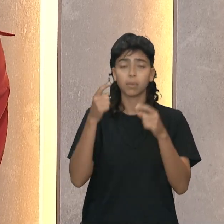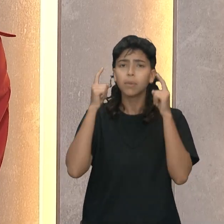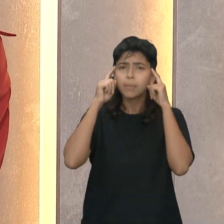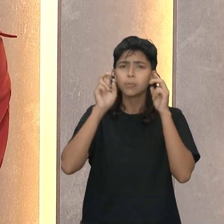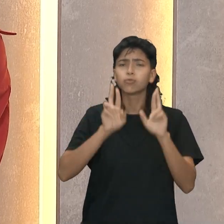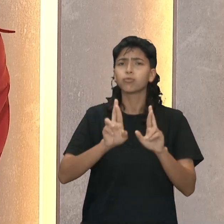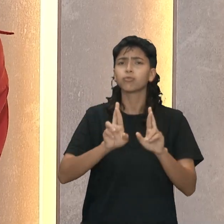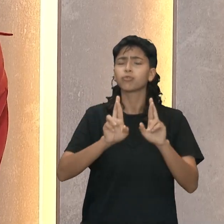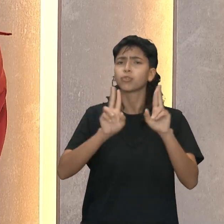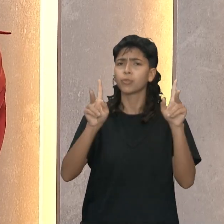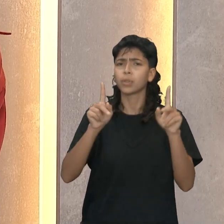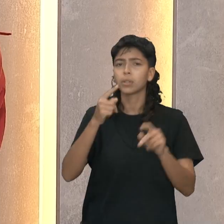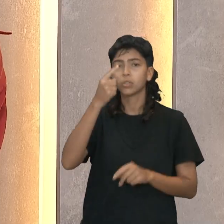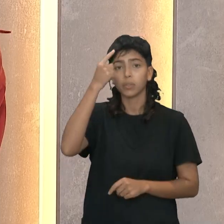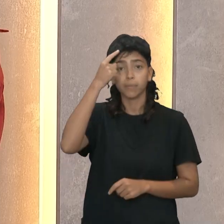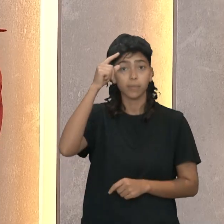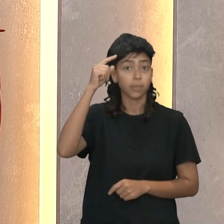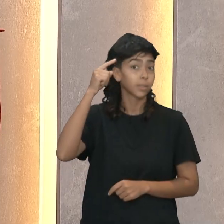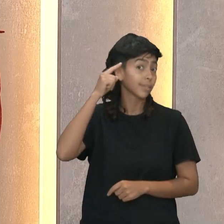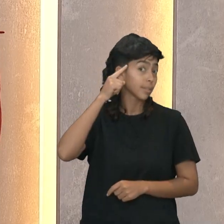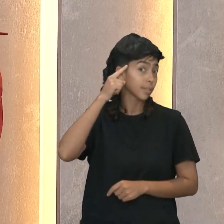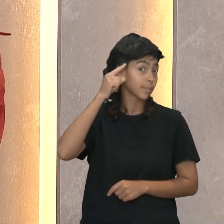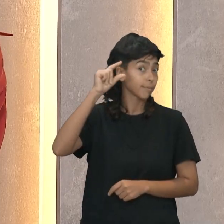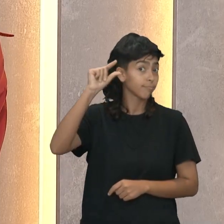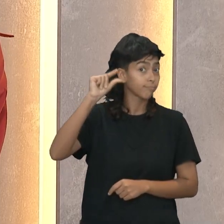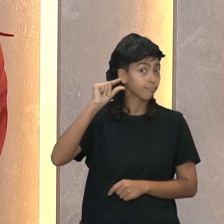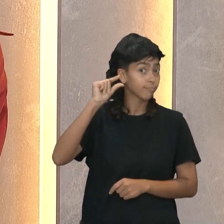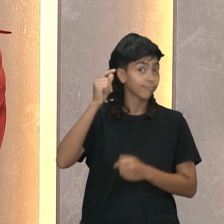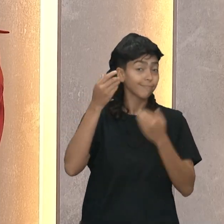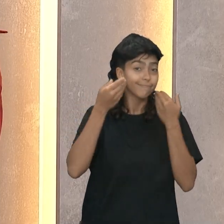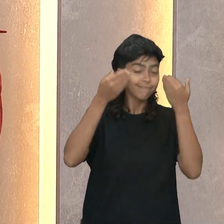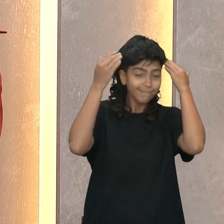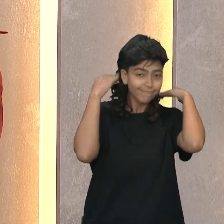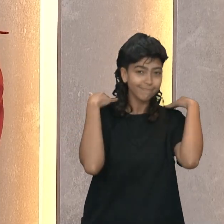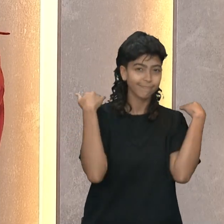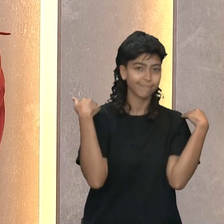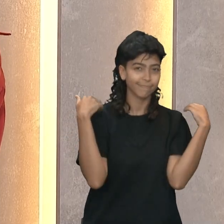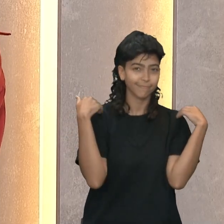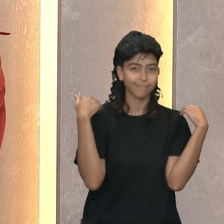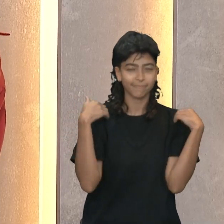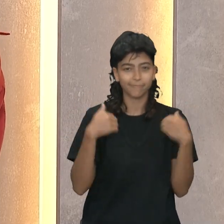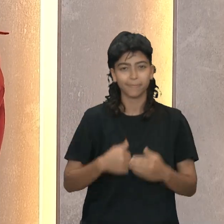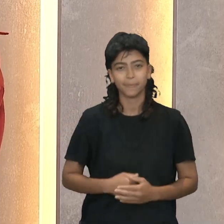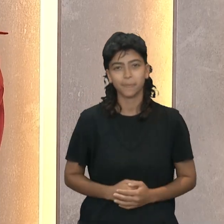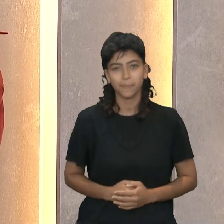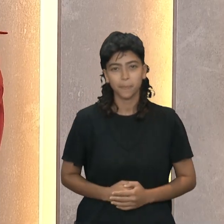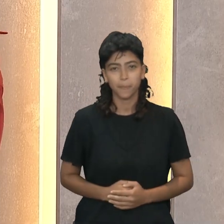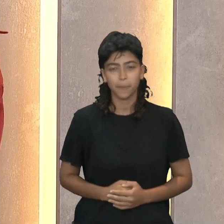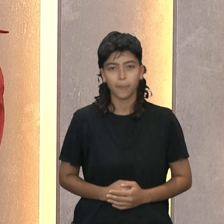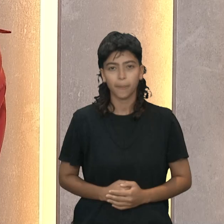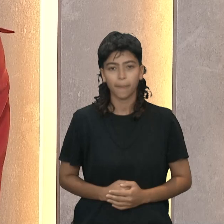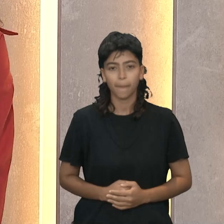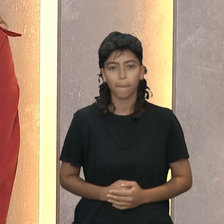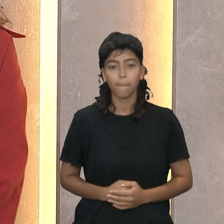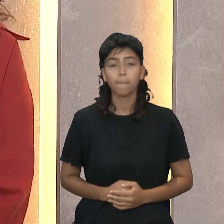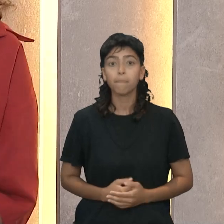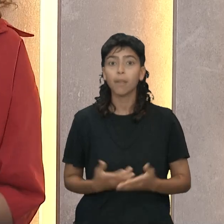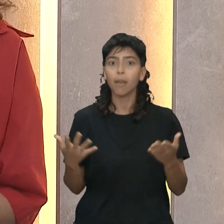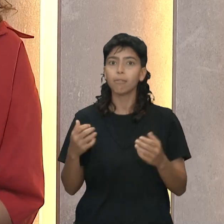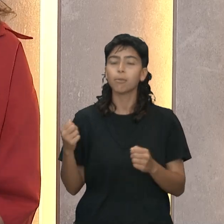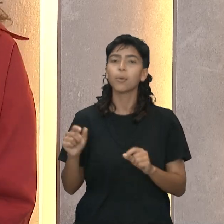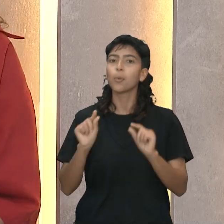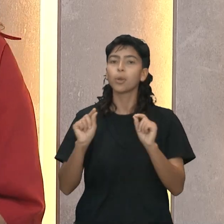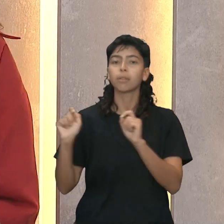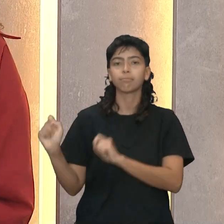São diferentes. Na frente e nas laterais, eles são curtos e atrás, eles são da altura dos ombros. E agora